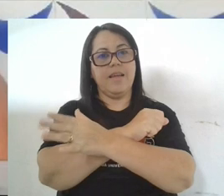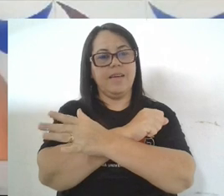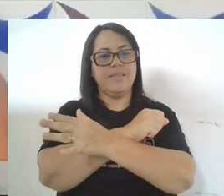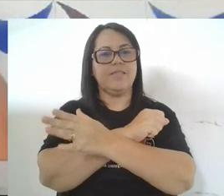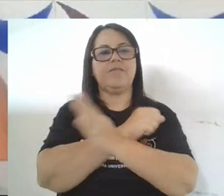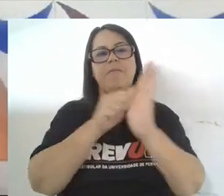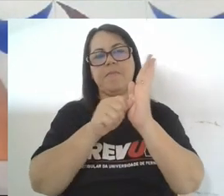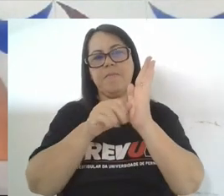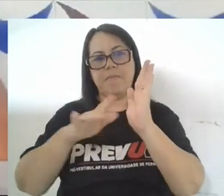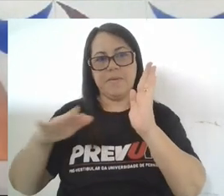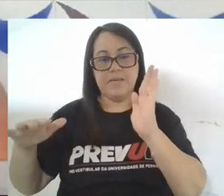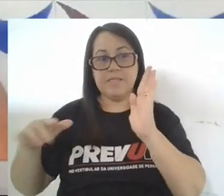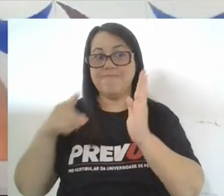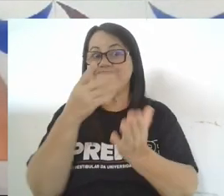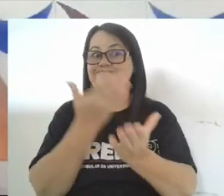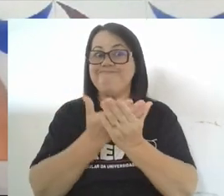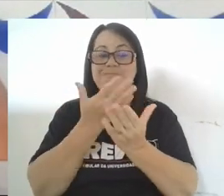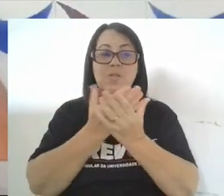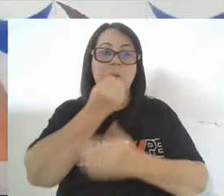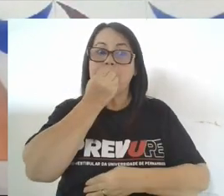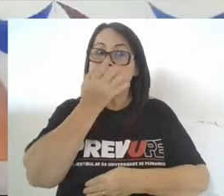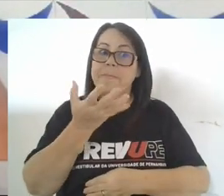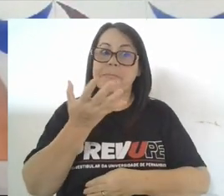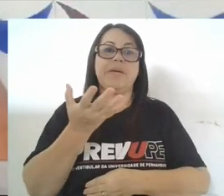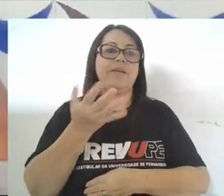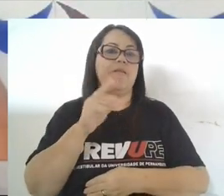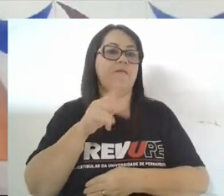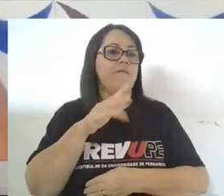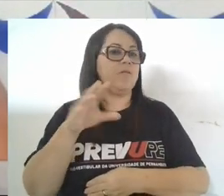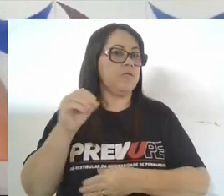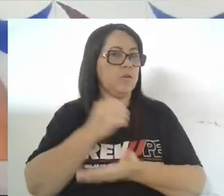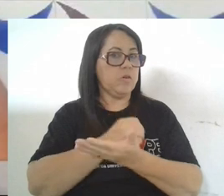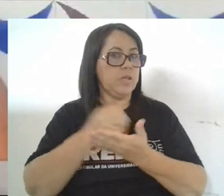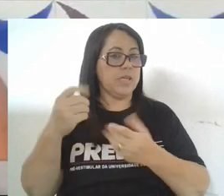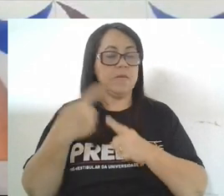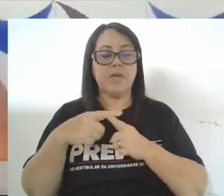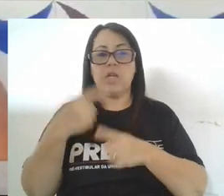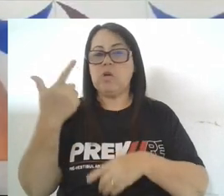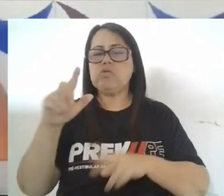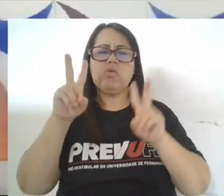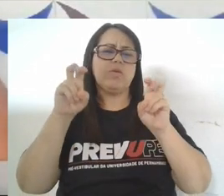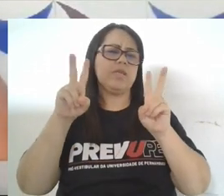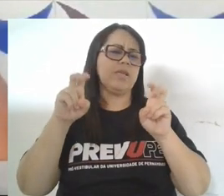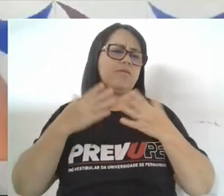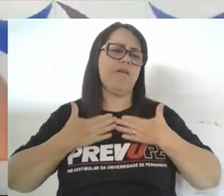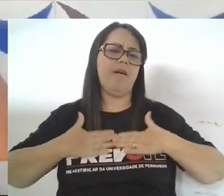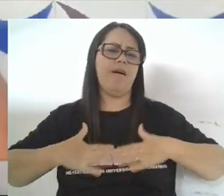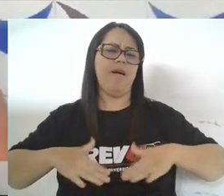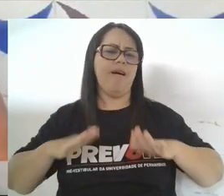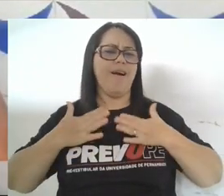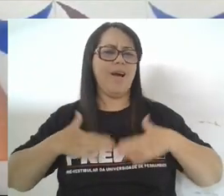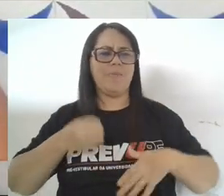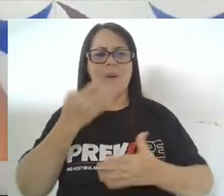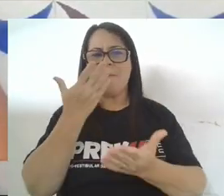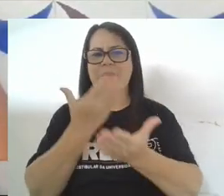básico. Estude muito bem as funções orgânicas, porque os demais assuntos vão sair com tranquilidade.